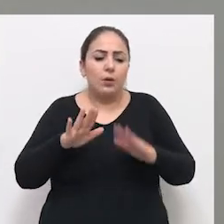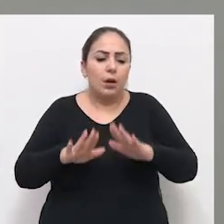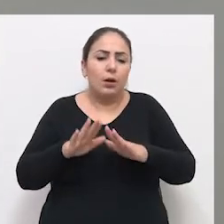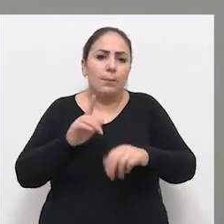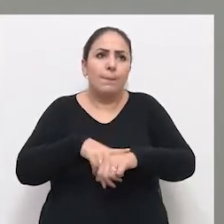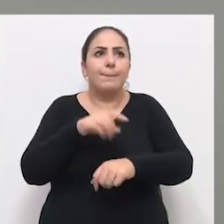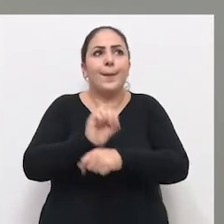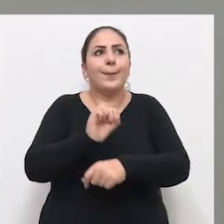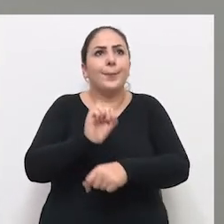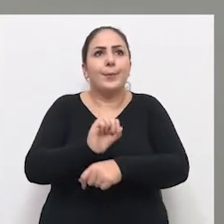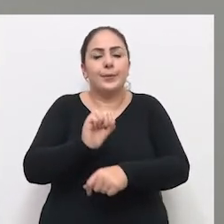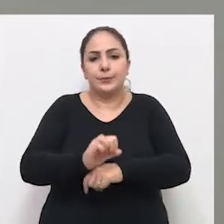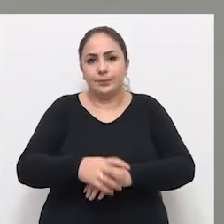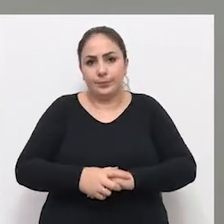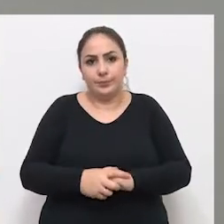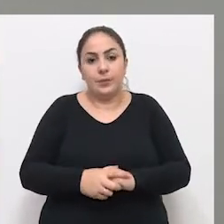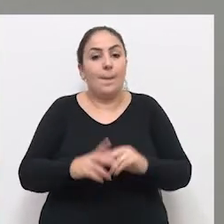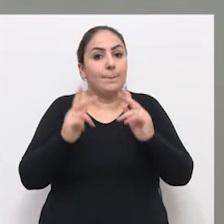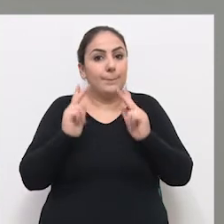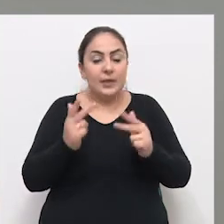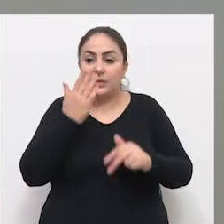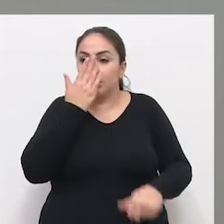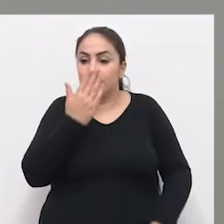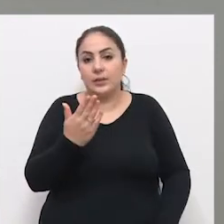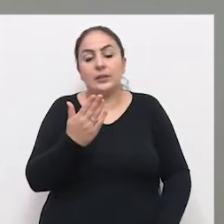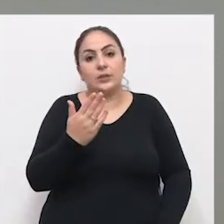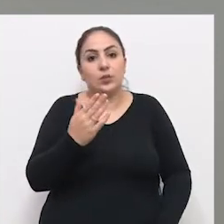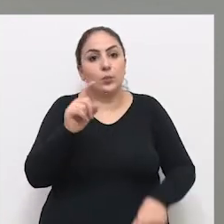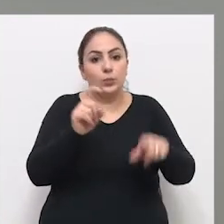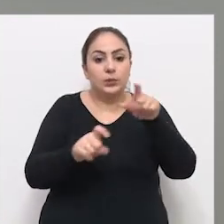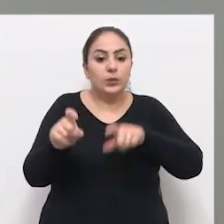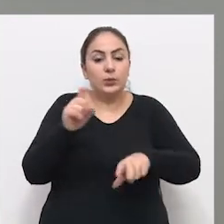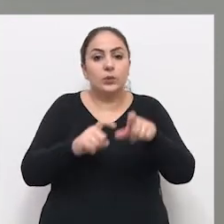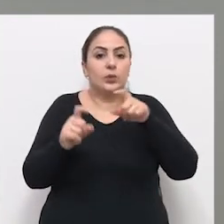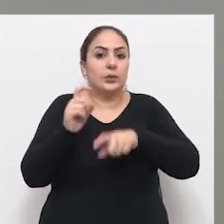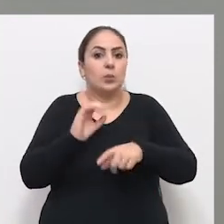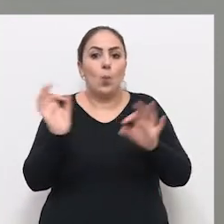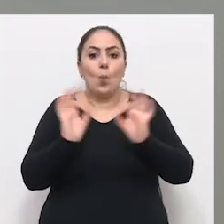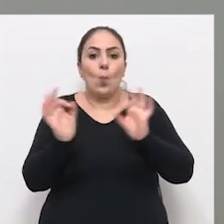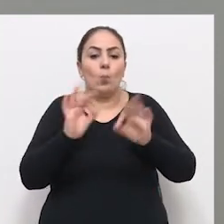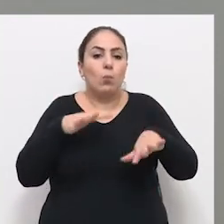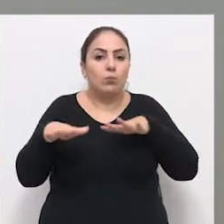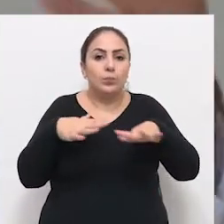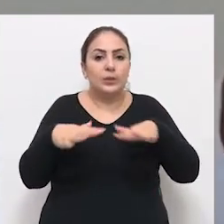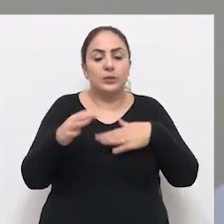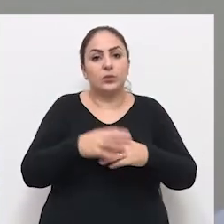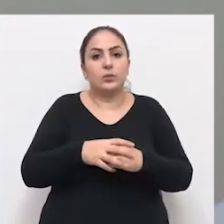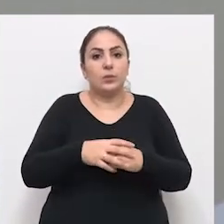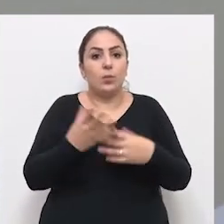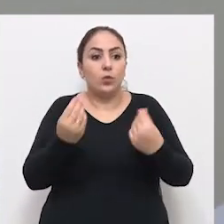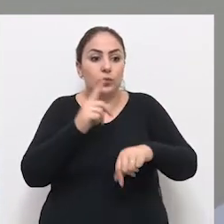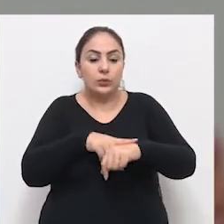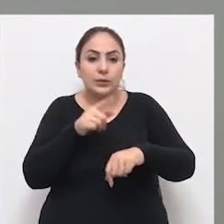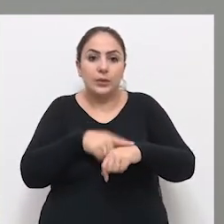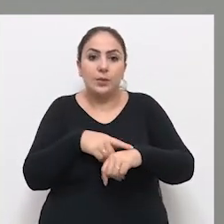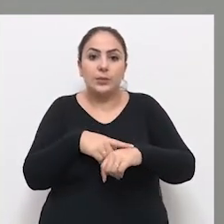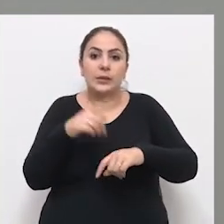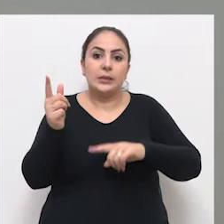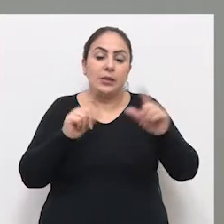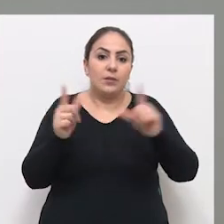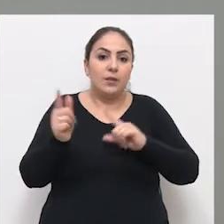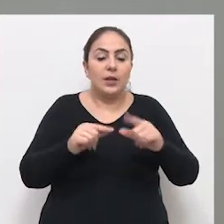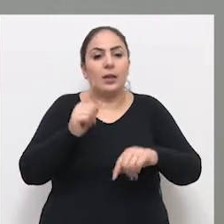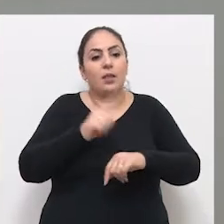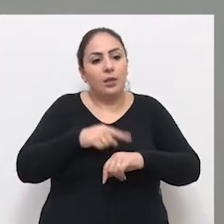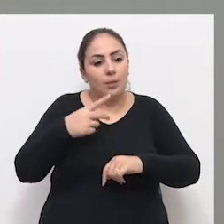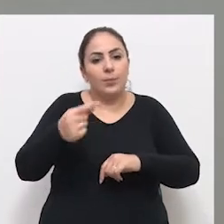muito tempo parado. Mesmo não ficar muito tempo na frente do computador ali sem se mexer muito, não ficar muito tempo na frente da televisão, então